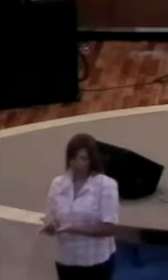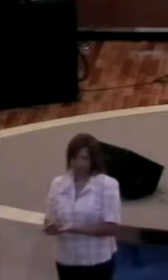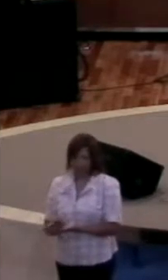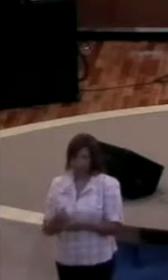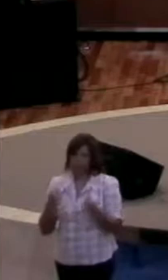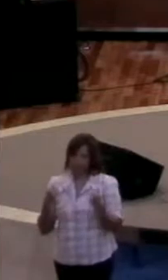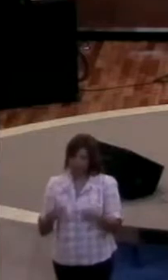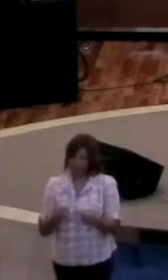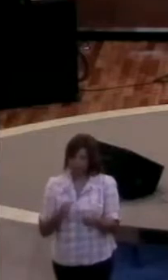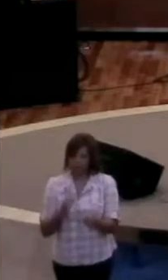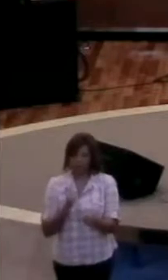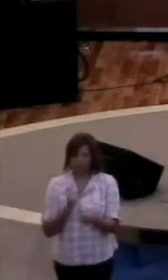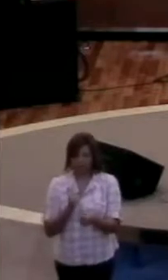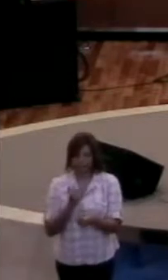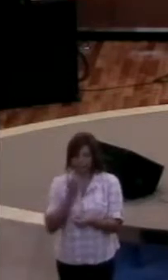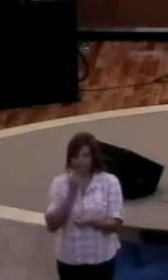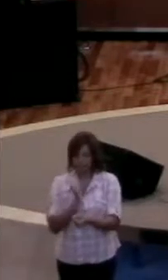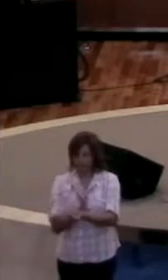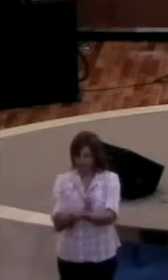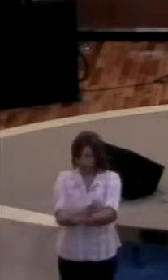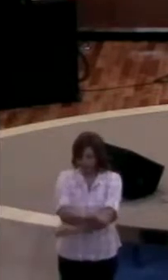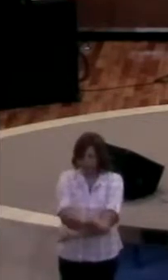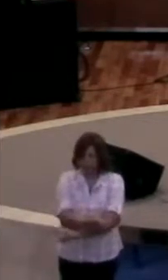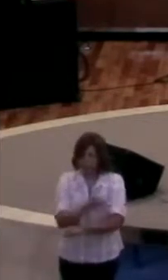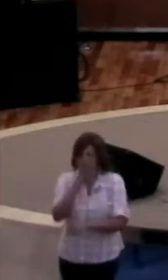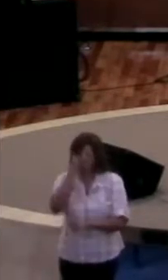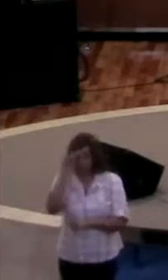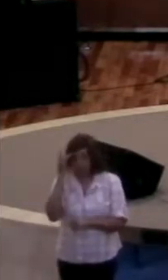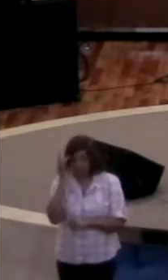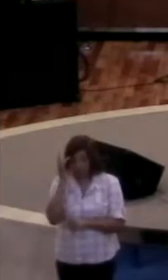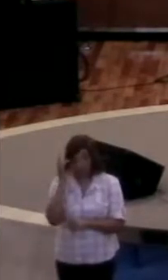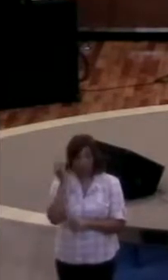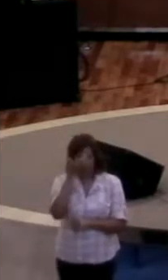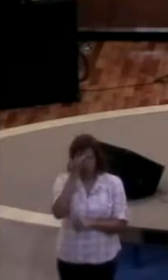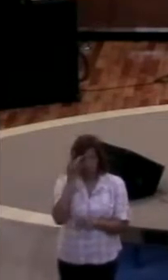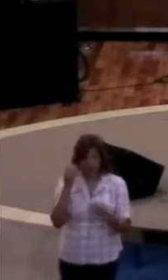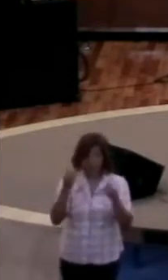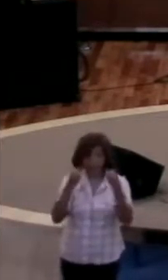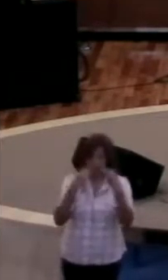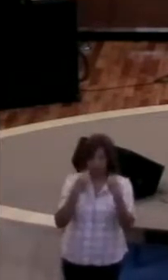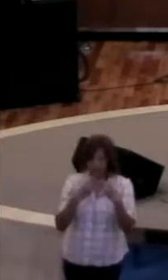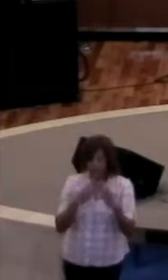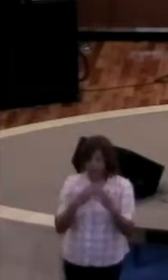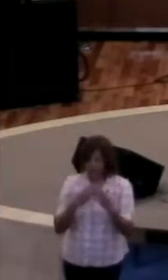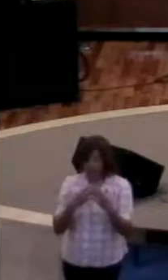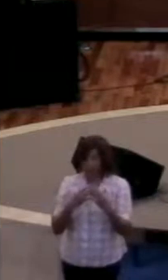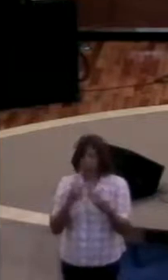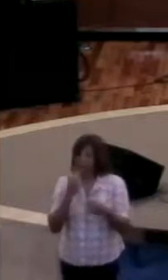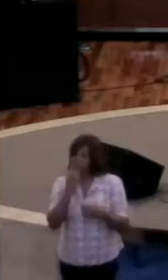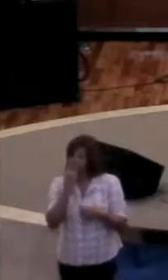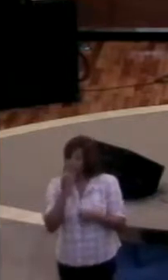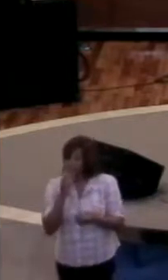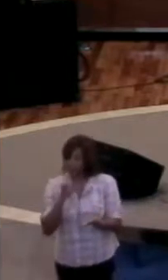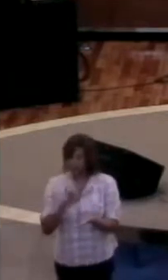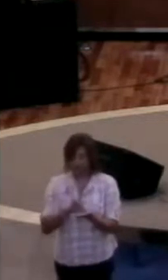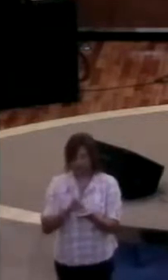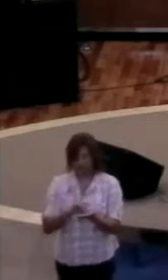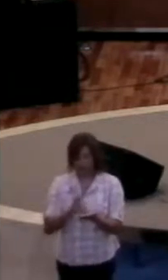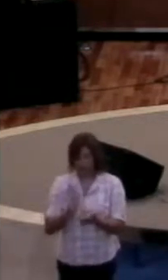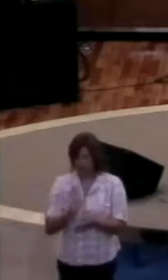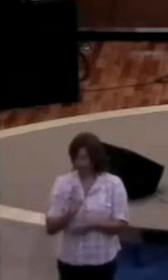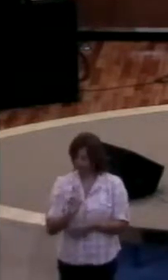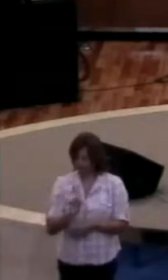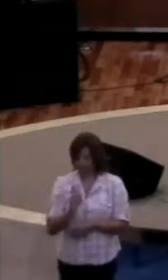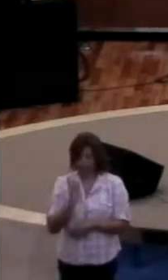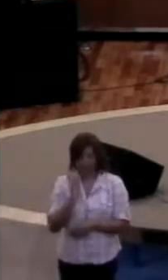Nós ficamos escravos de certas pessoas que nos ensinam verdades que não são verdades. Se você fizer isso, a